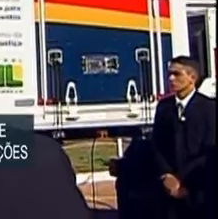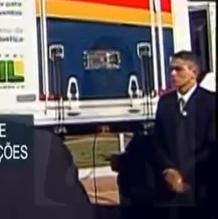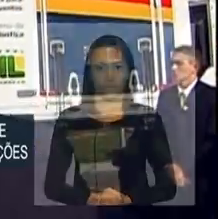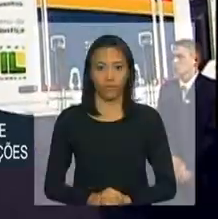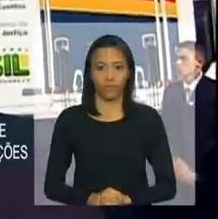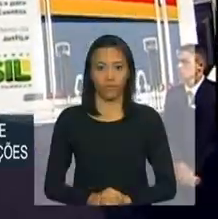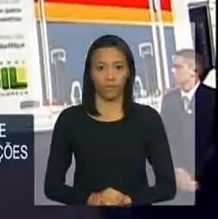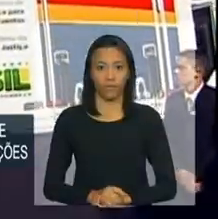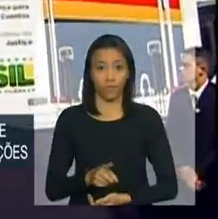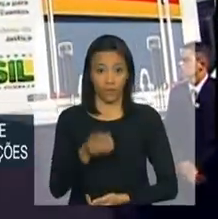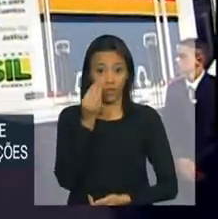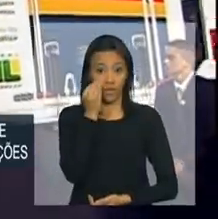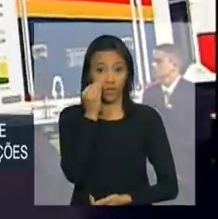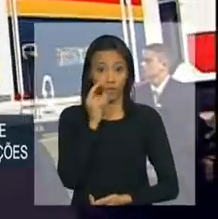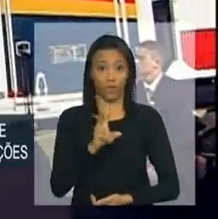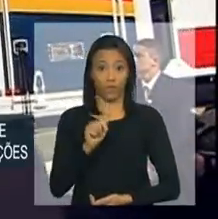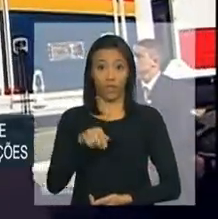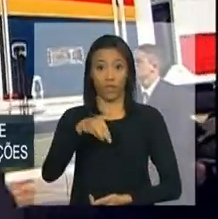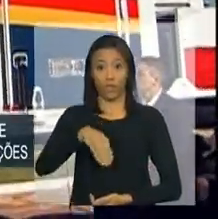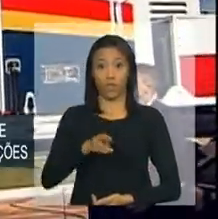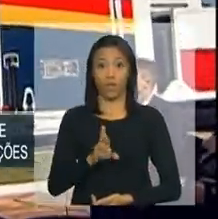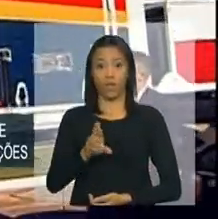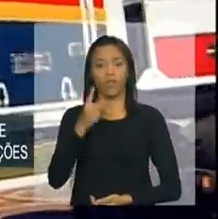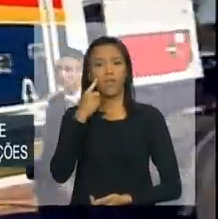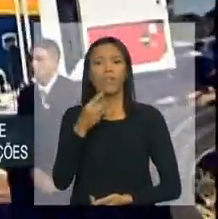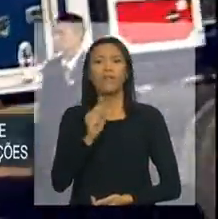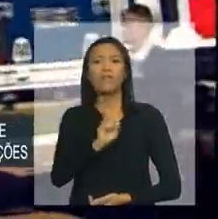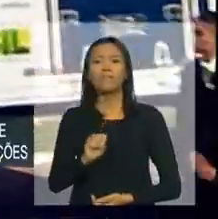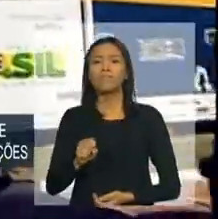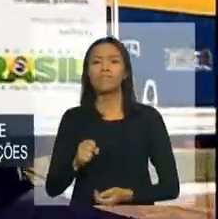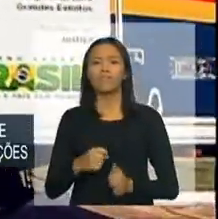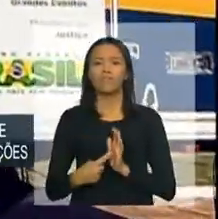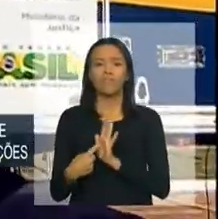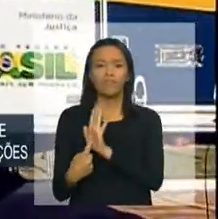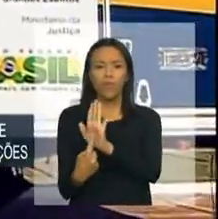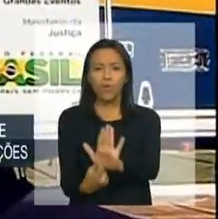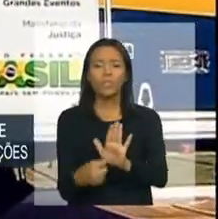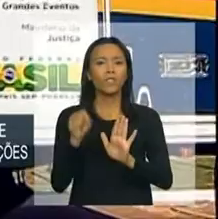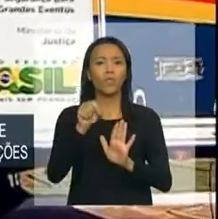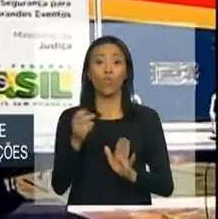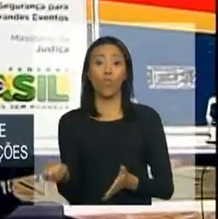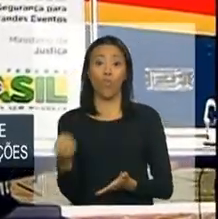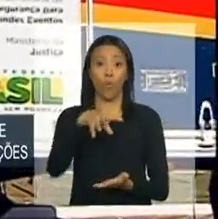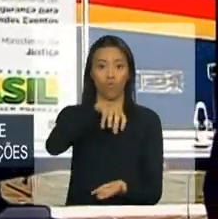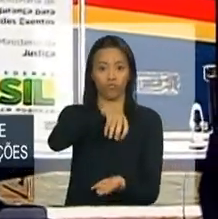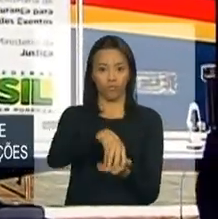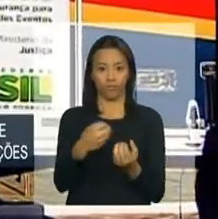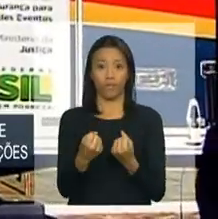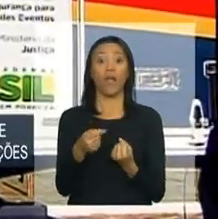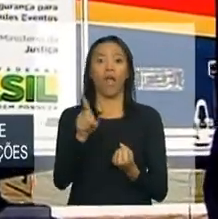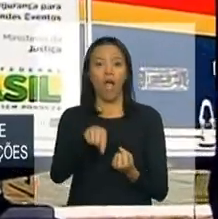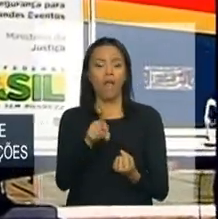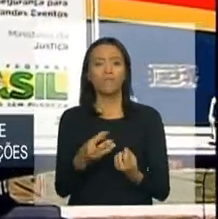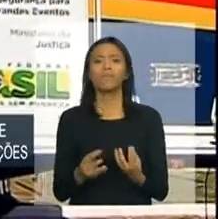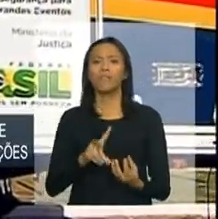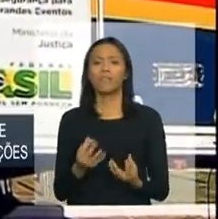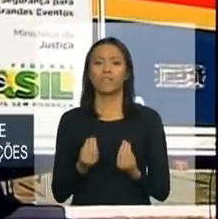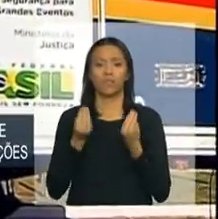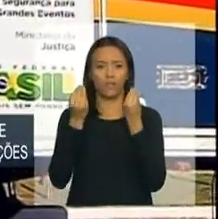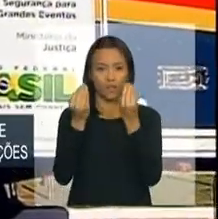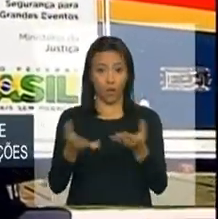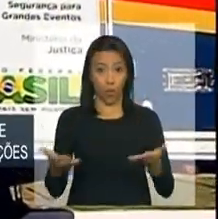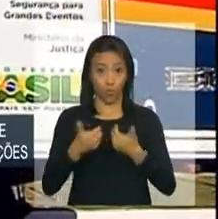você está ao vivo na TV NBR acompanha imagens do novo Centro Integrado móvel que está sendo entregue